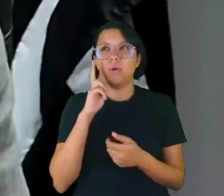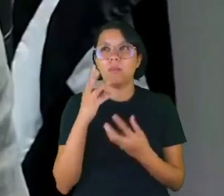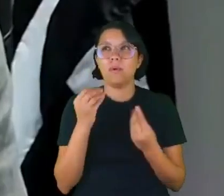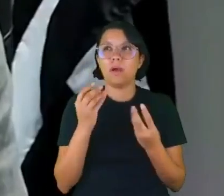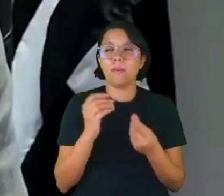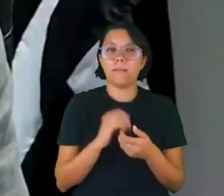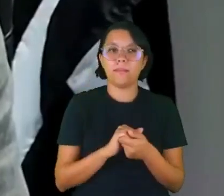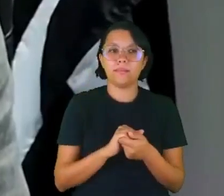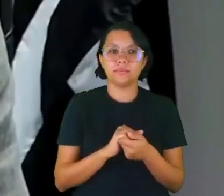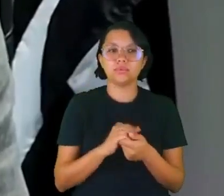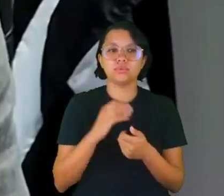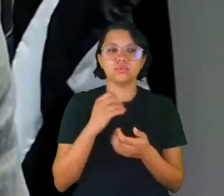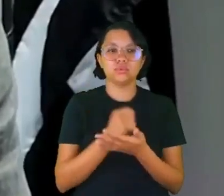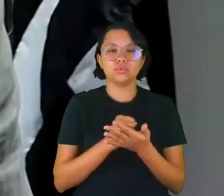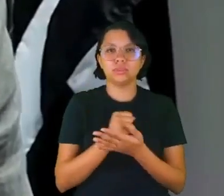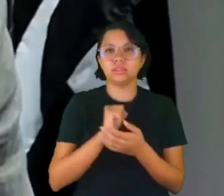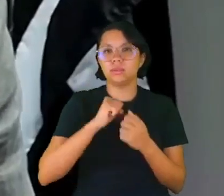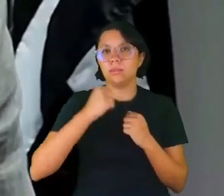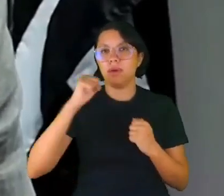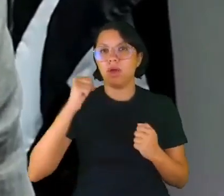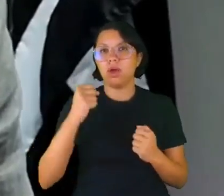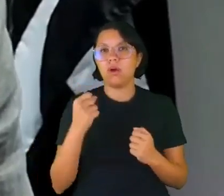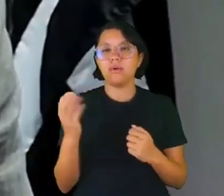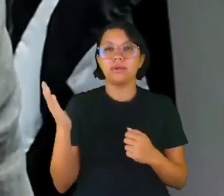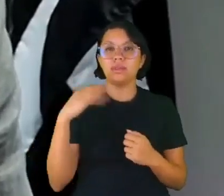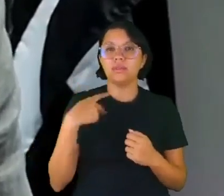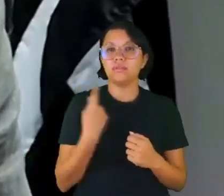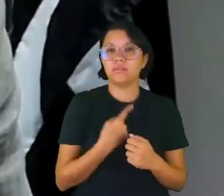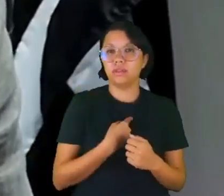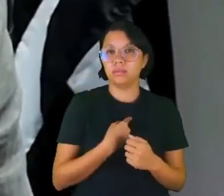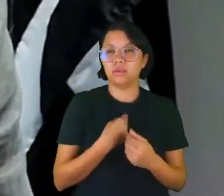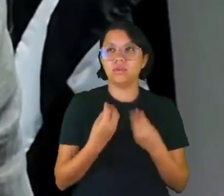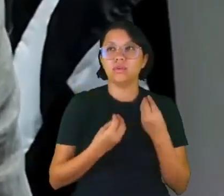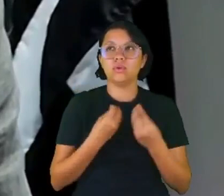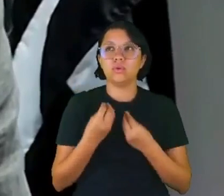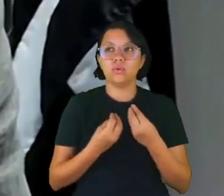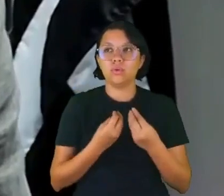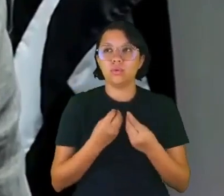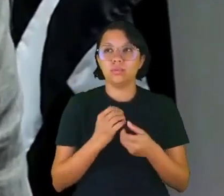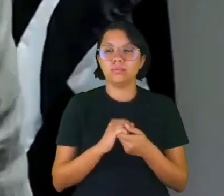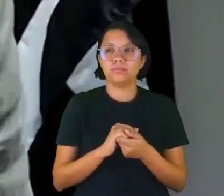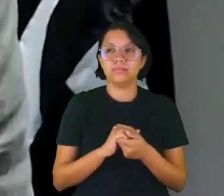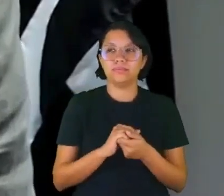muito de um princípio maior que vem para nós com